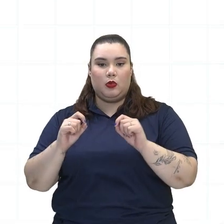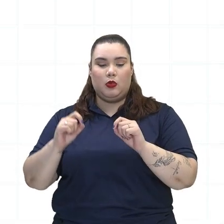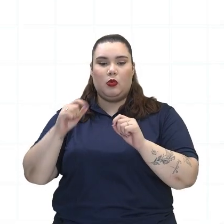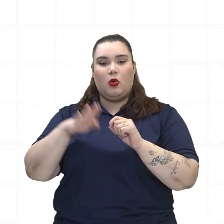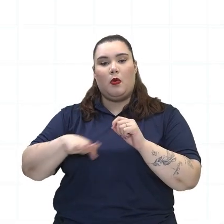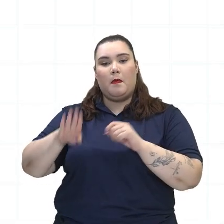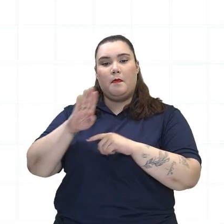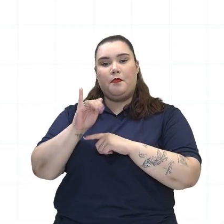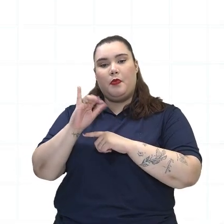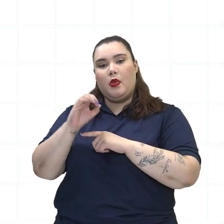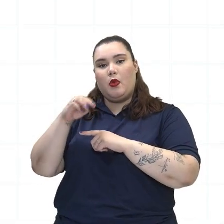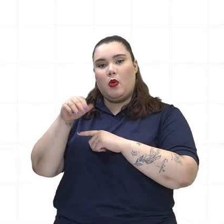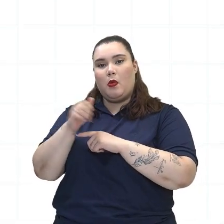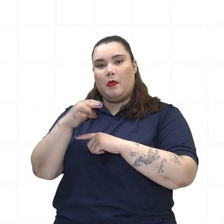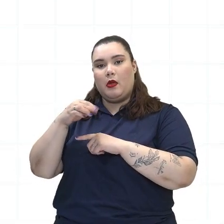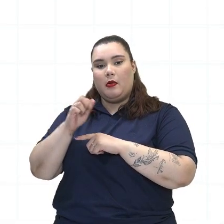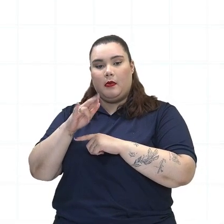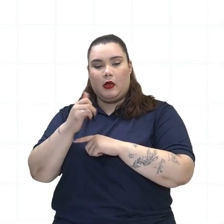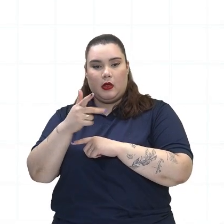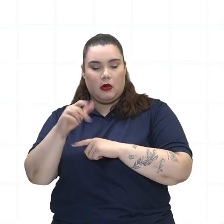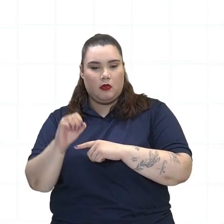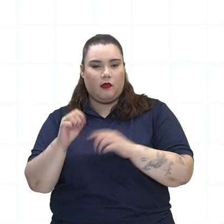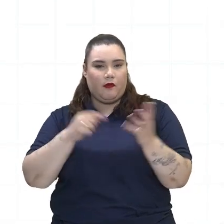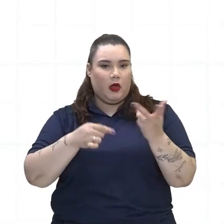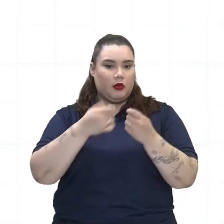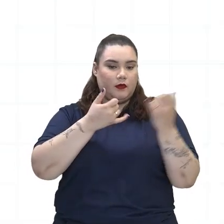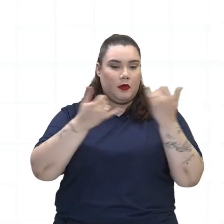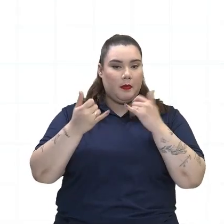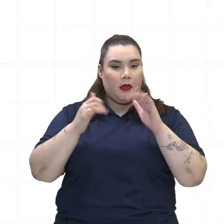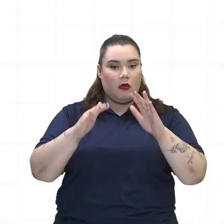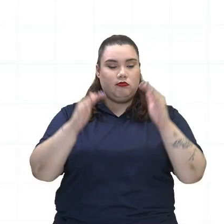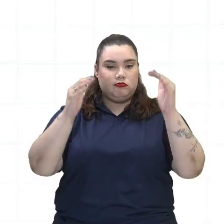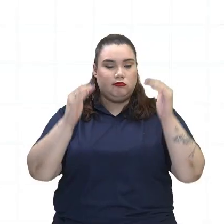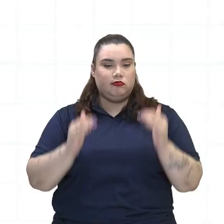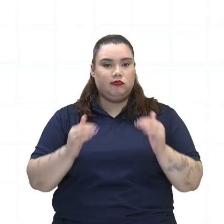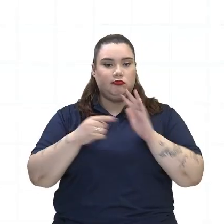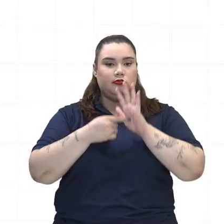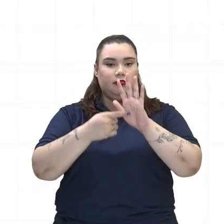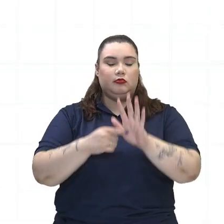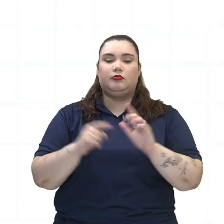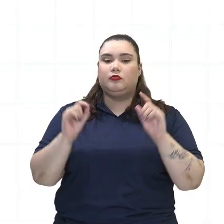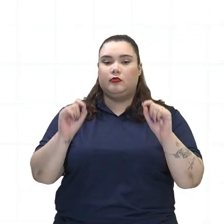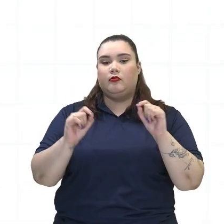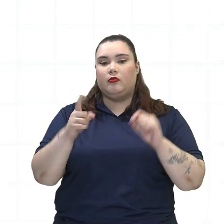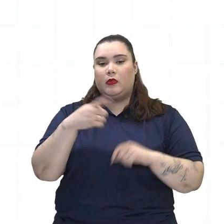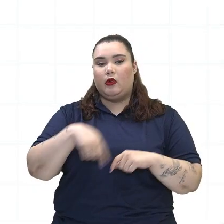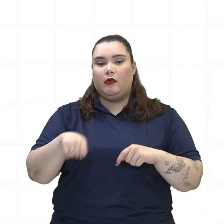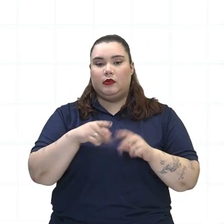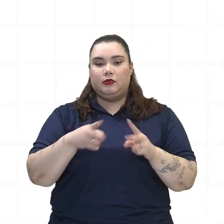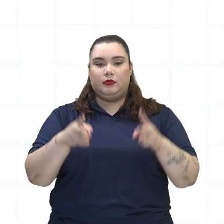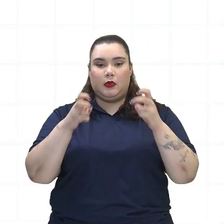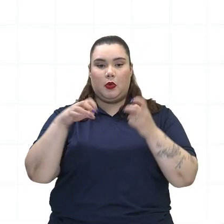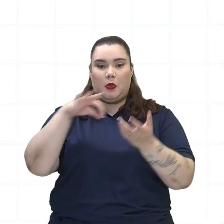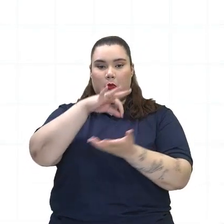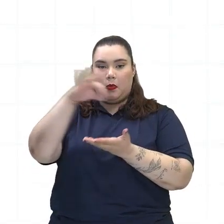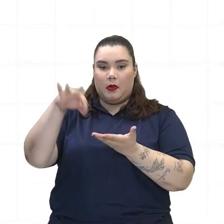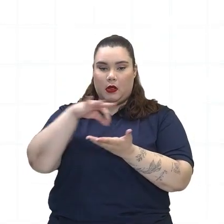marinho, mas a gente vai aqui prestar mais atenção aqui nessa parte inferior. Vocês já estão vendo aqui o